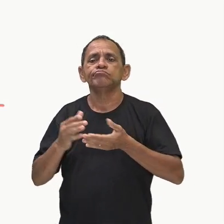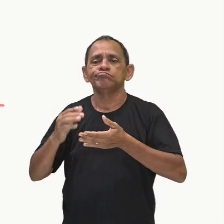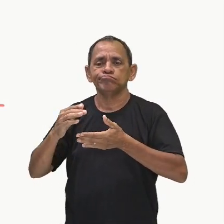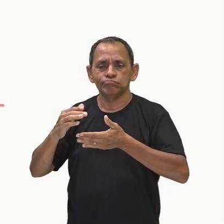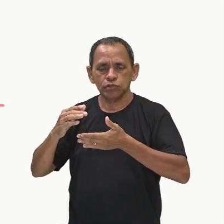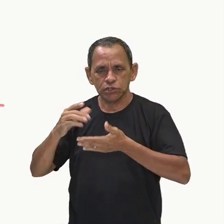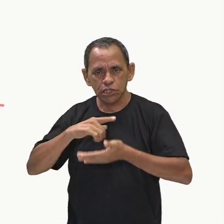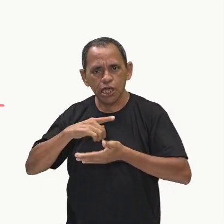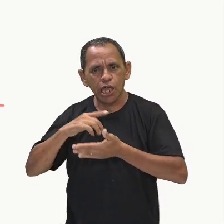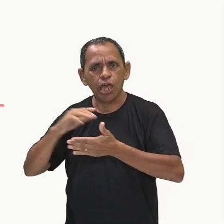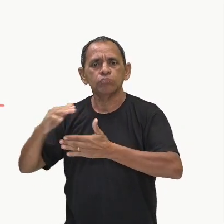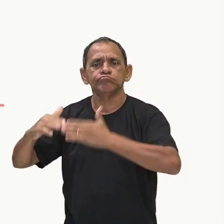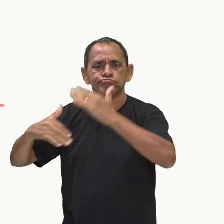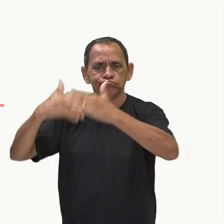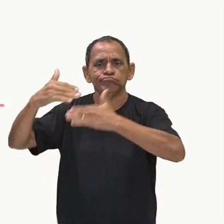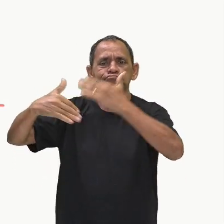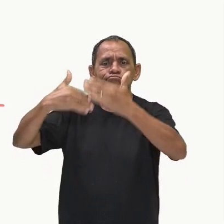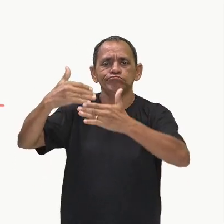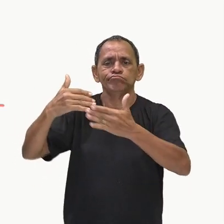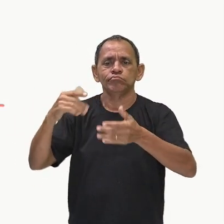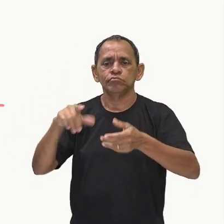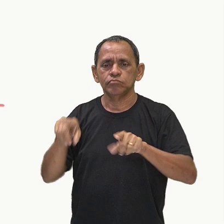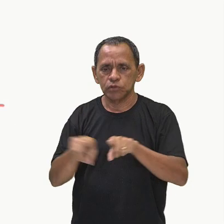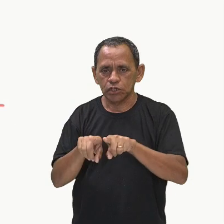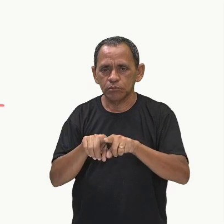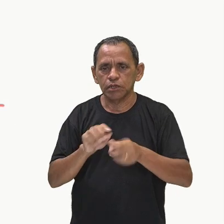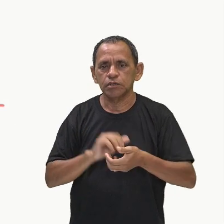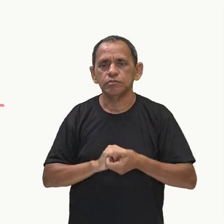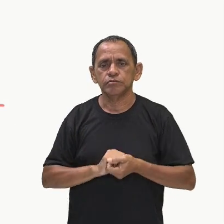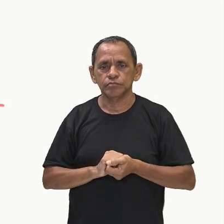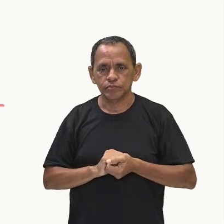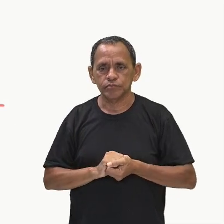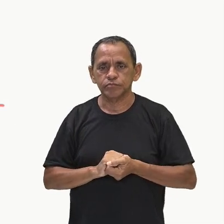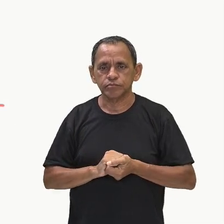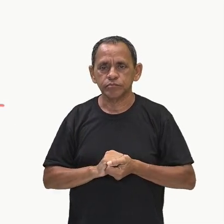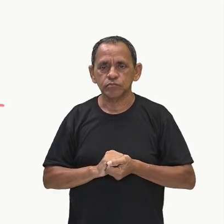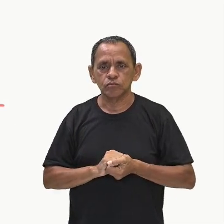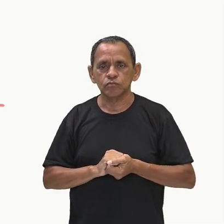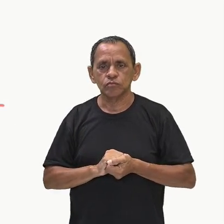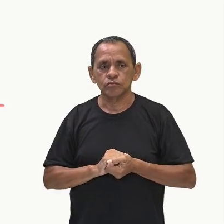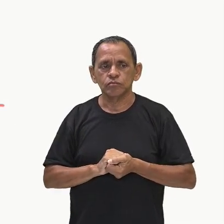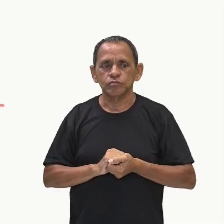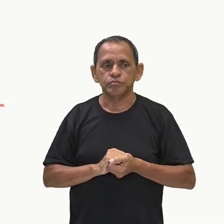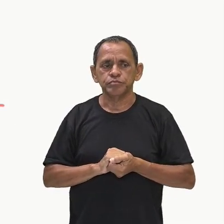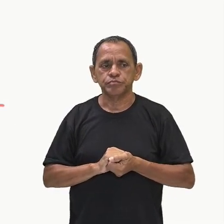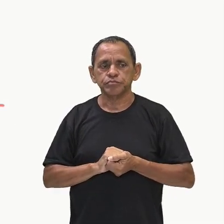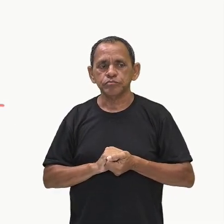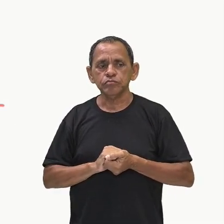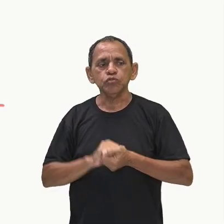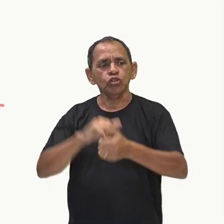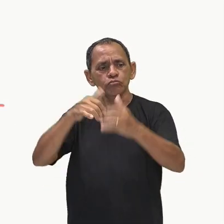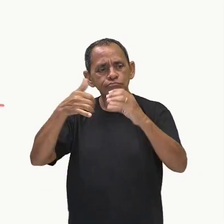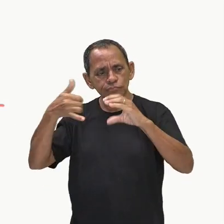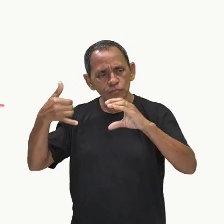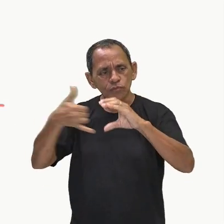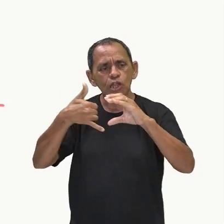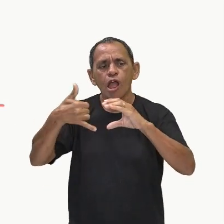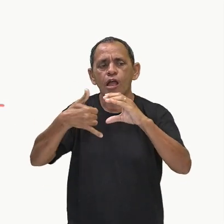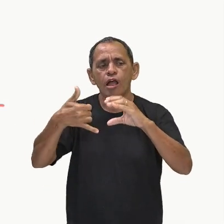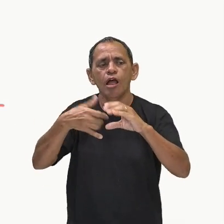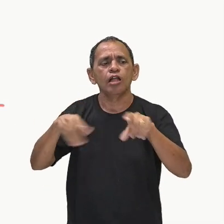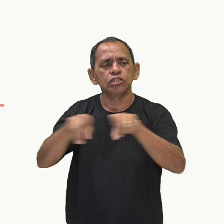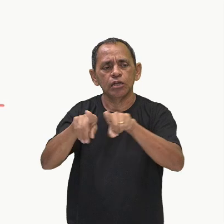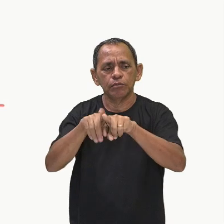e mais RNAs transportadores vão chegando com aminoácidos e se unem ao mensageiro, enquanto